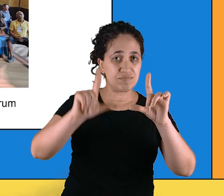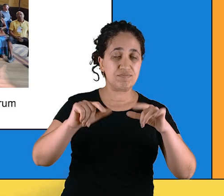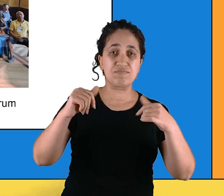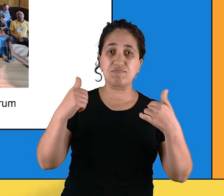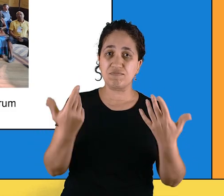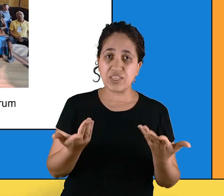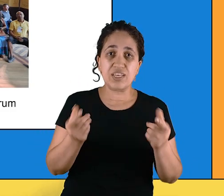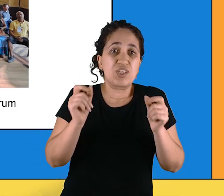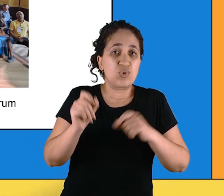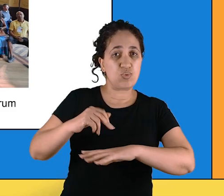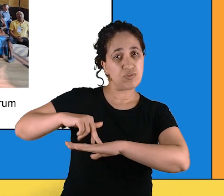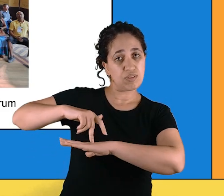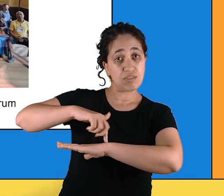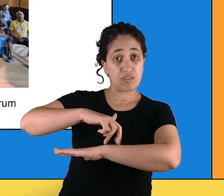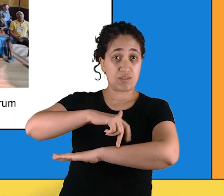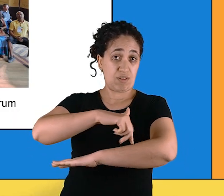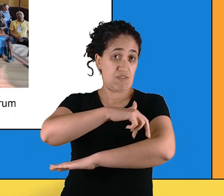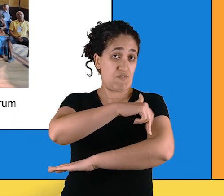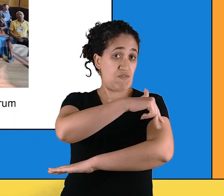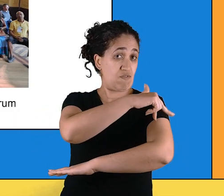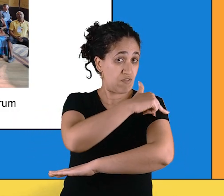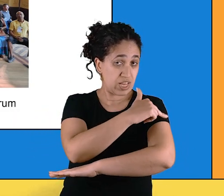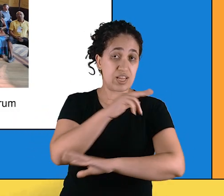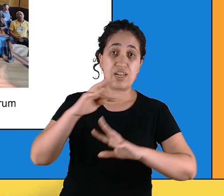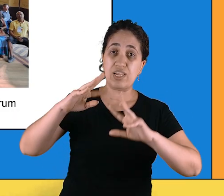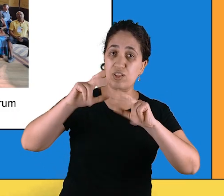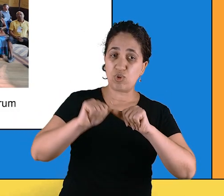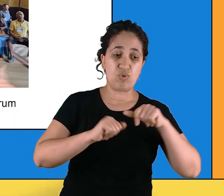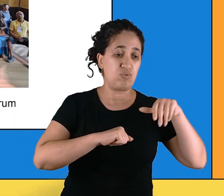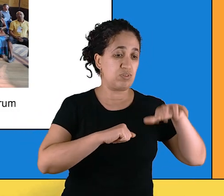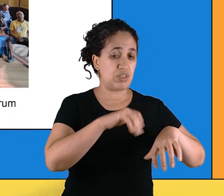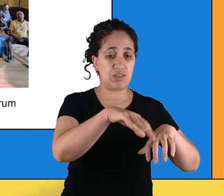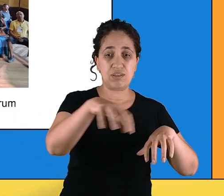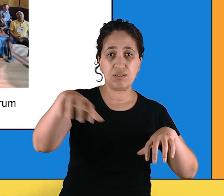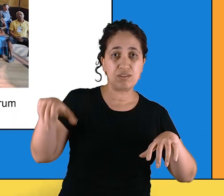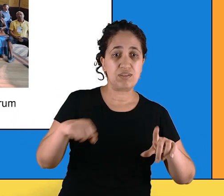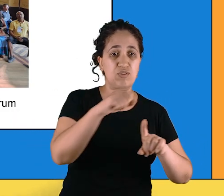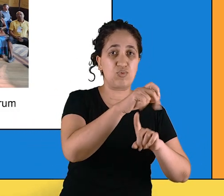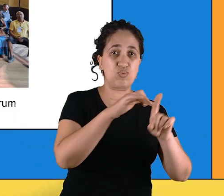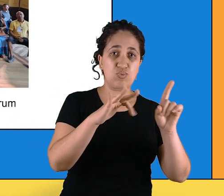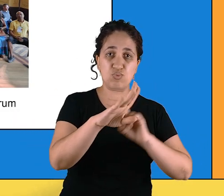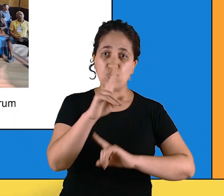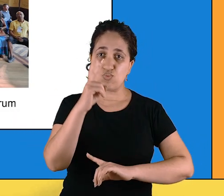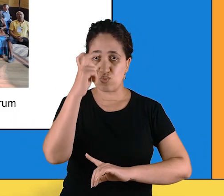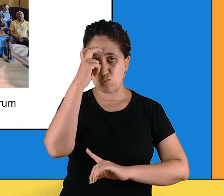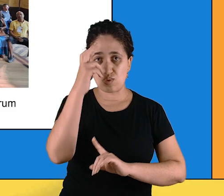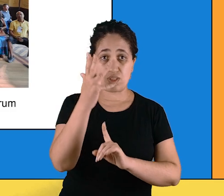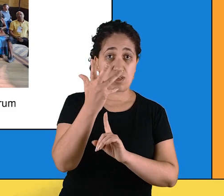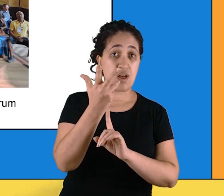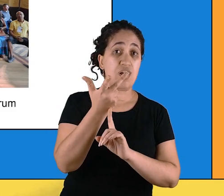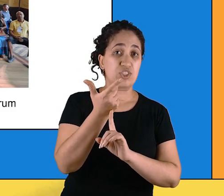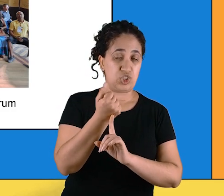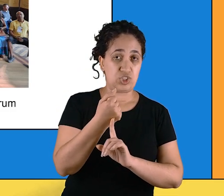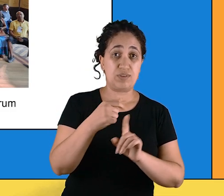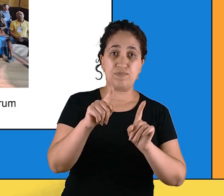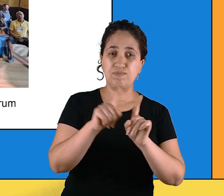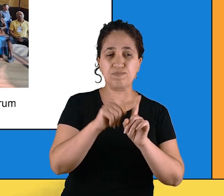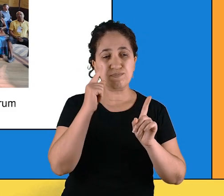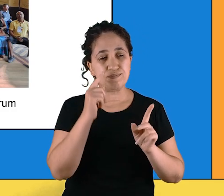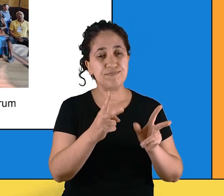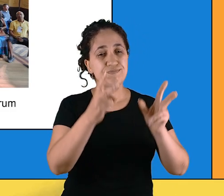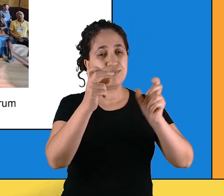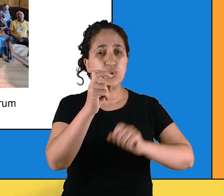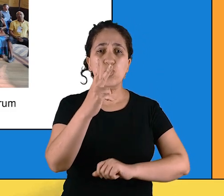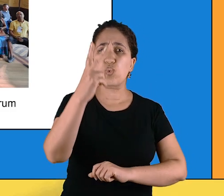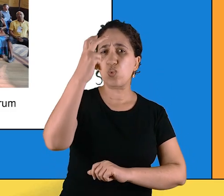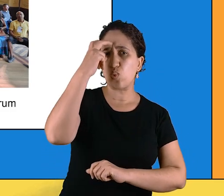televisão, enfim, nos desfiles de moda, né? Em todas as esferas aí, sociais, culturais e artísticas. Né, o